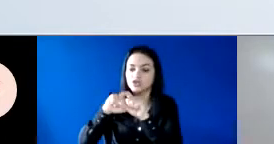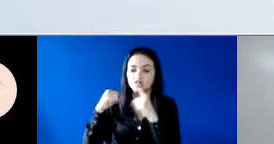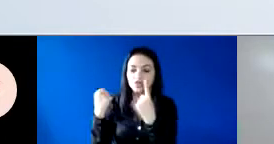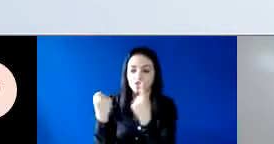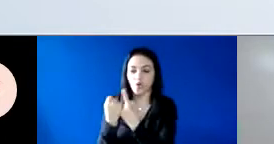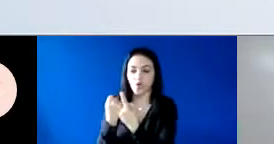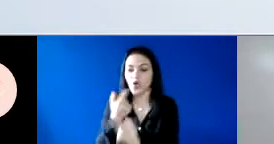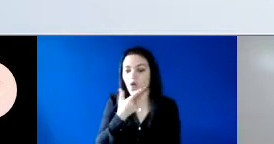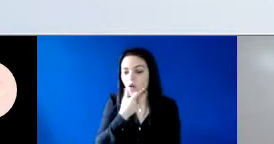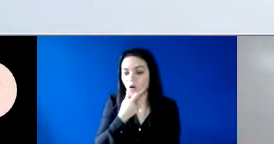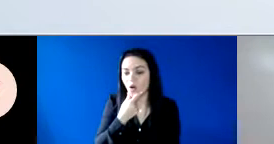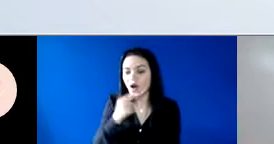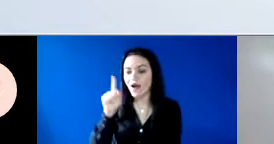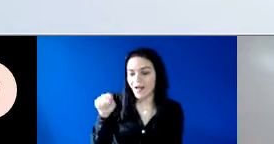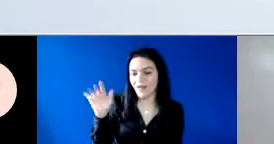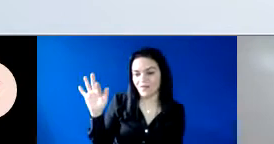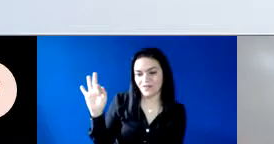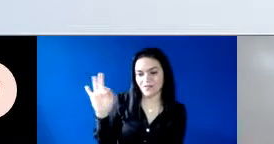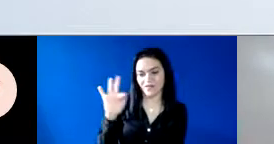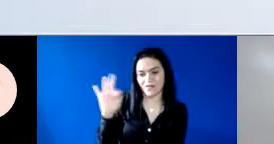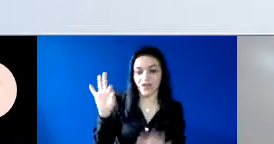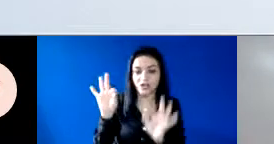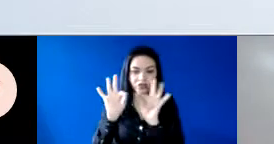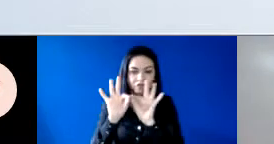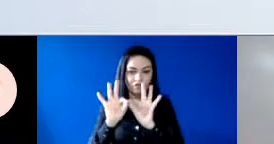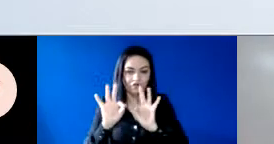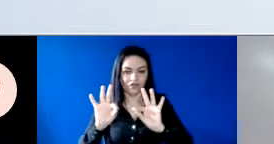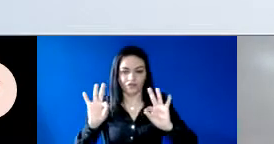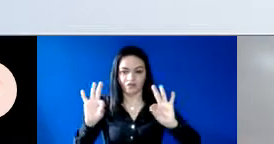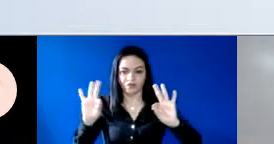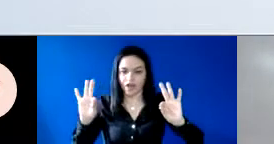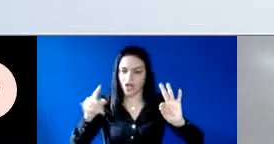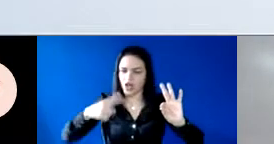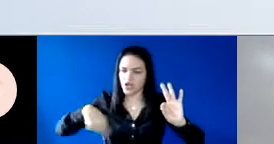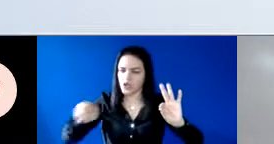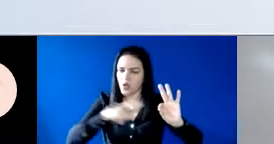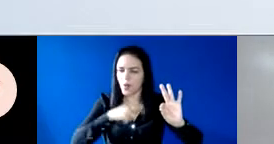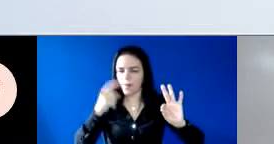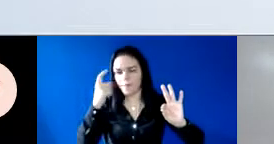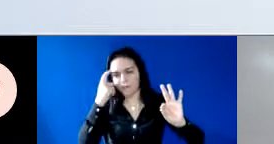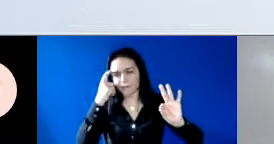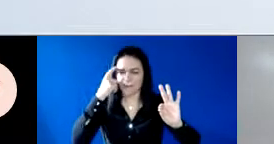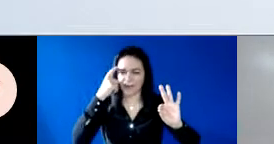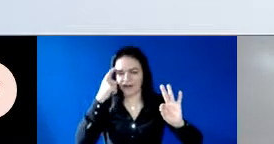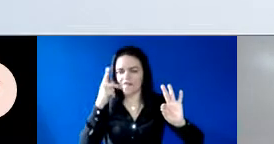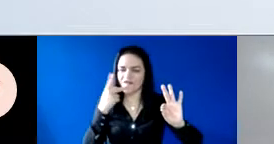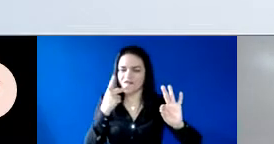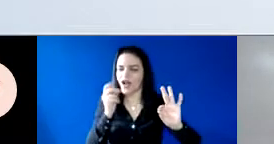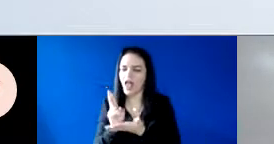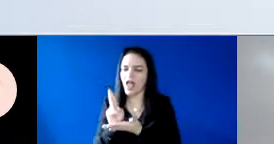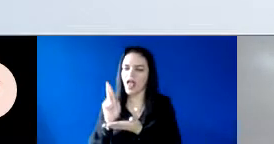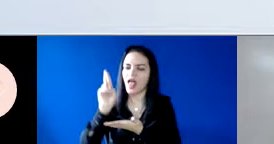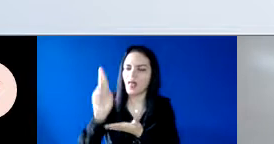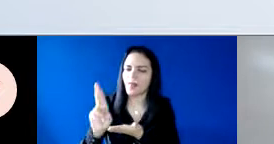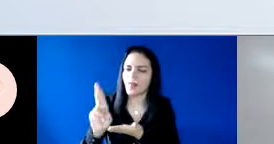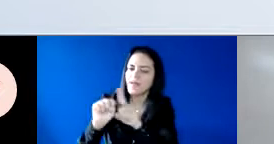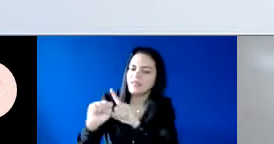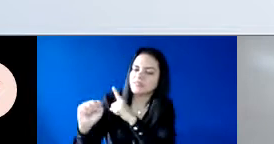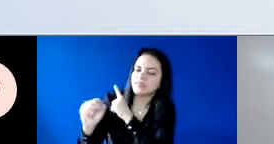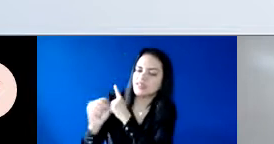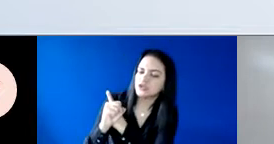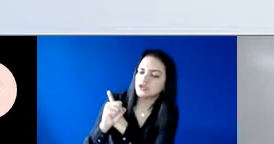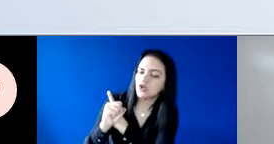francês, e essa frase é uma frase que tenta também traduzir um pouco o pensamento dele, quando ele fala de representação social, né?